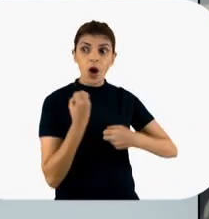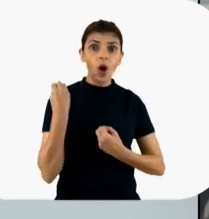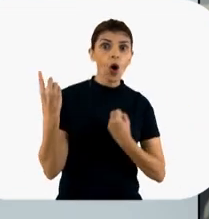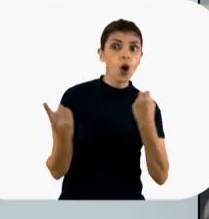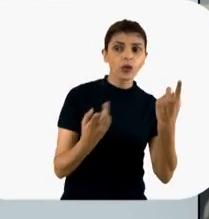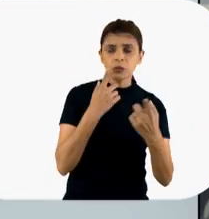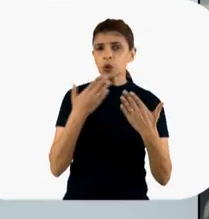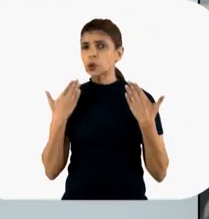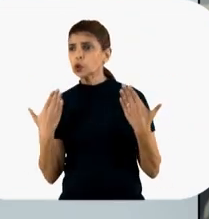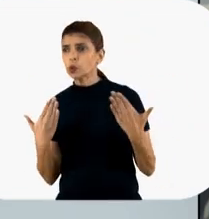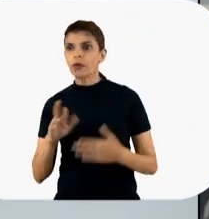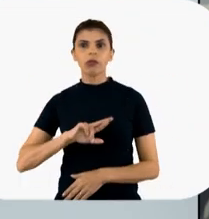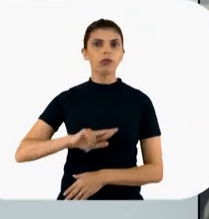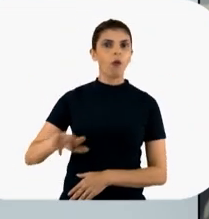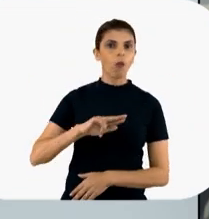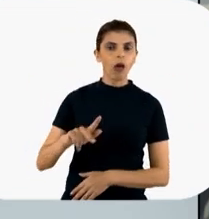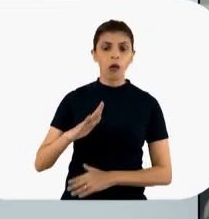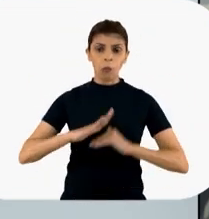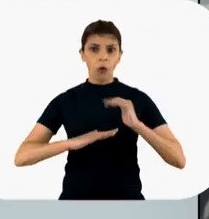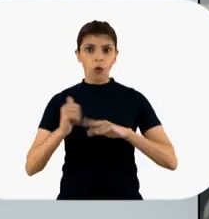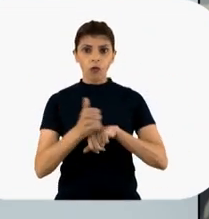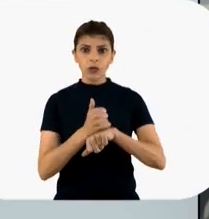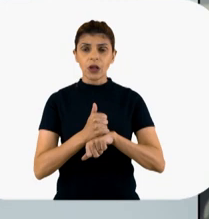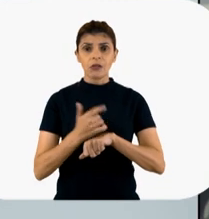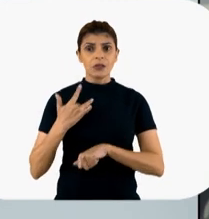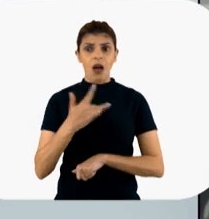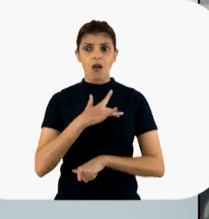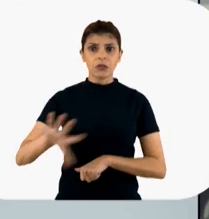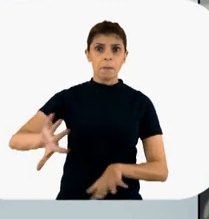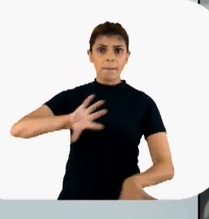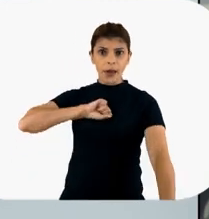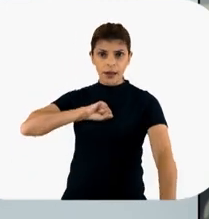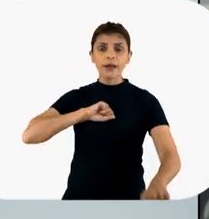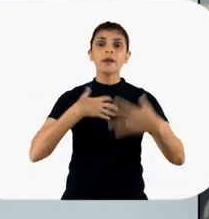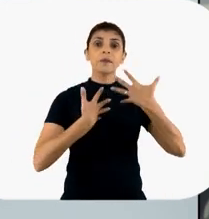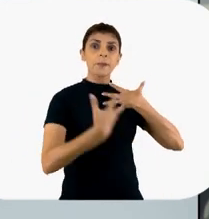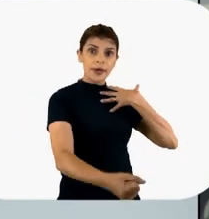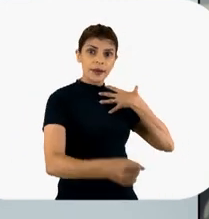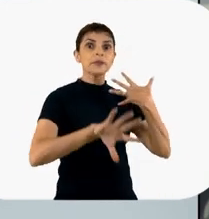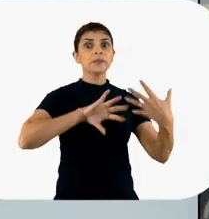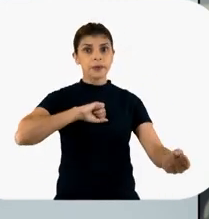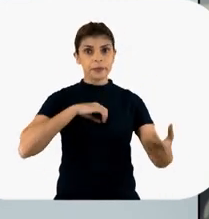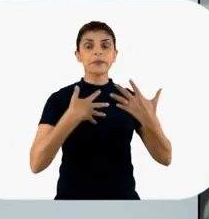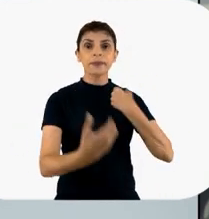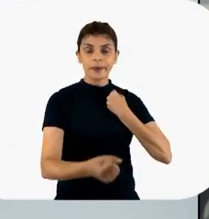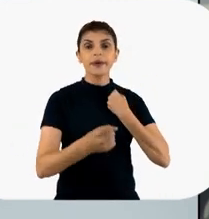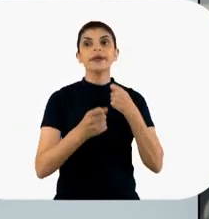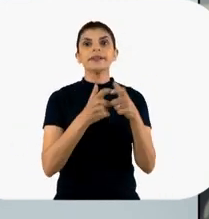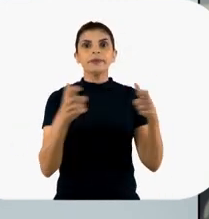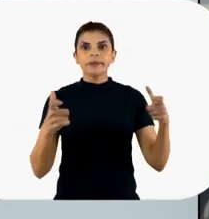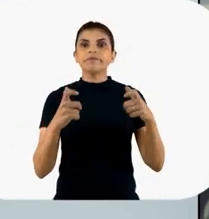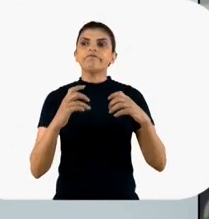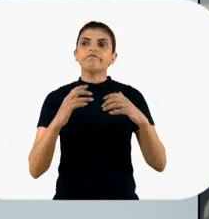outros pacientes que eventualmente fossem suspeitos, mas na verdade não eram, profissionais de saúde, profissionais da limpeza. Então, existia essa preocupação.